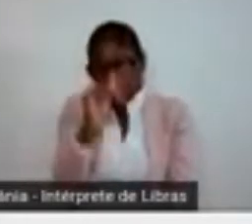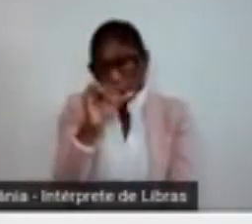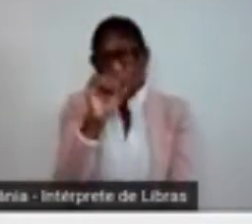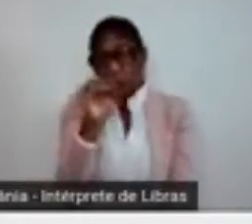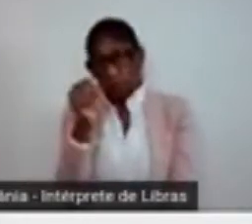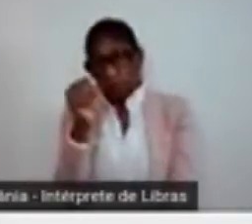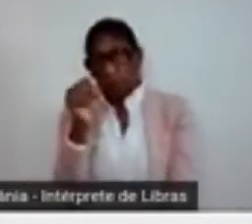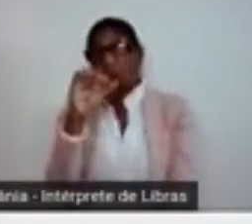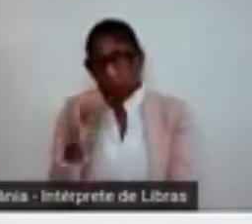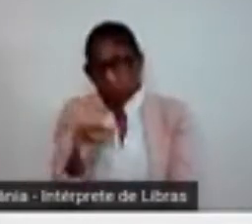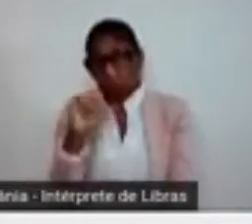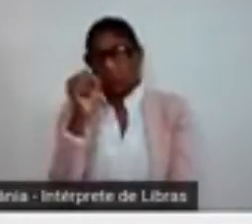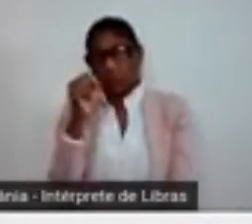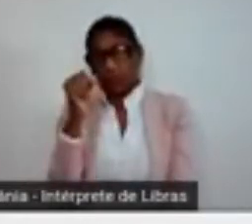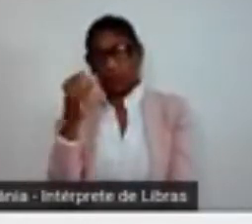88 para 81,